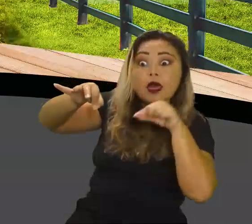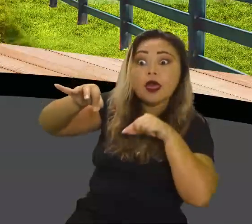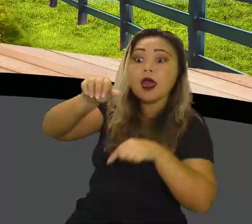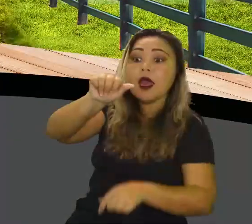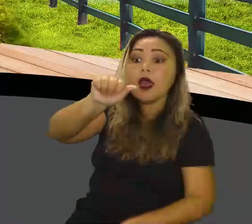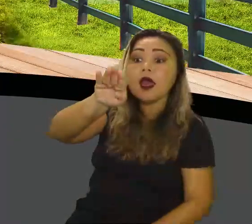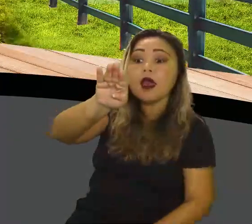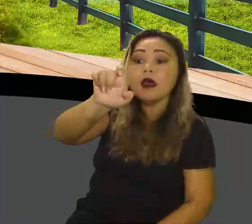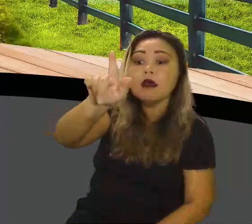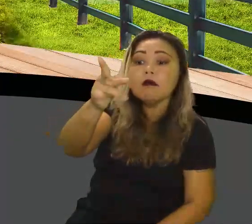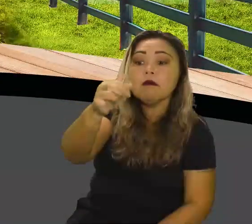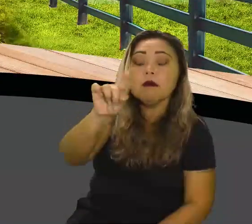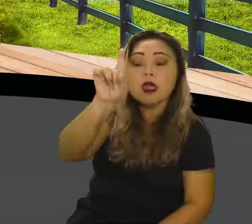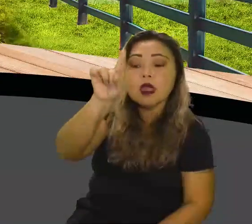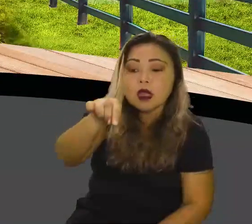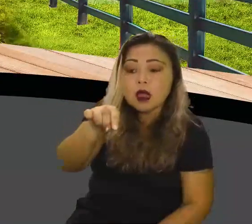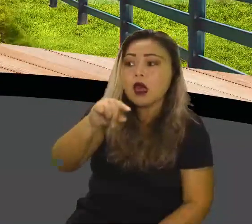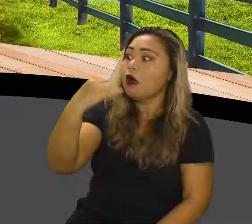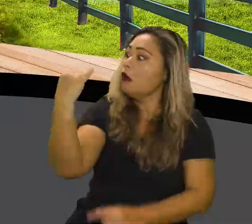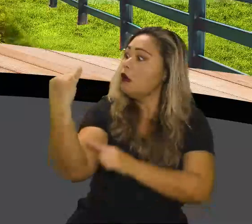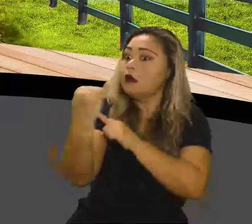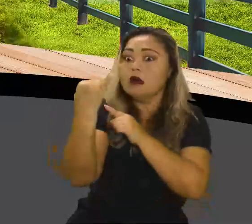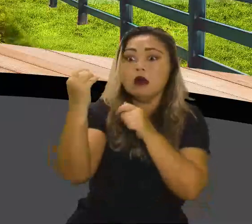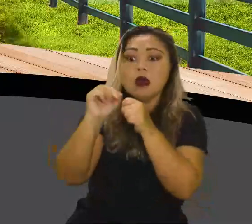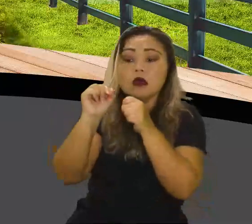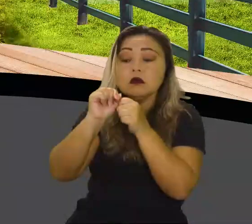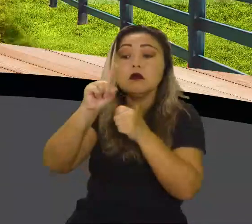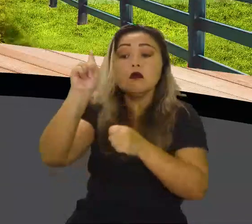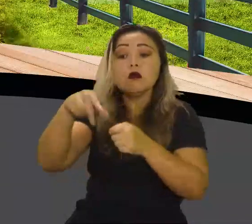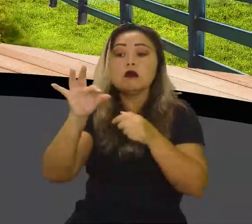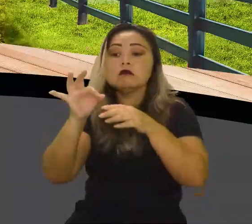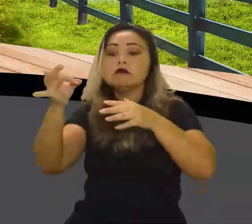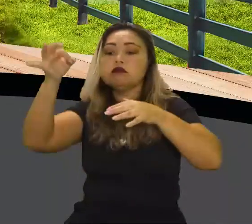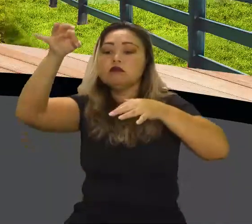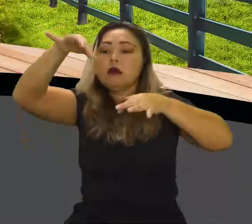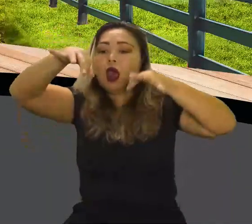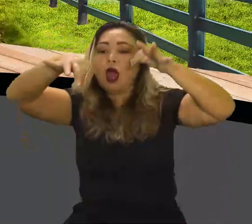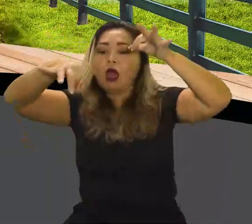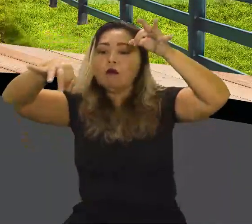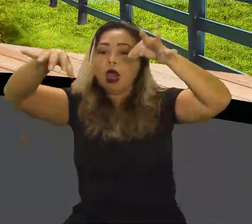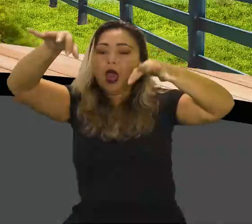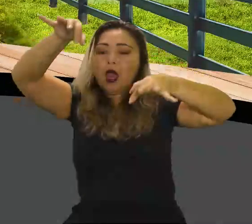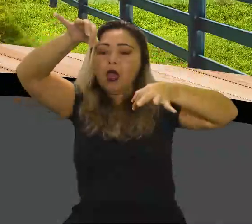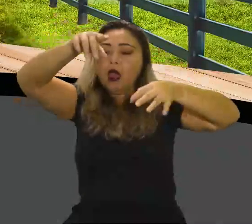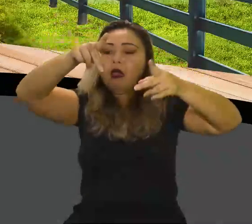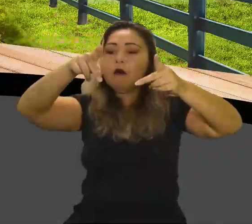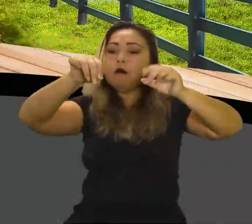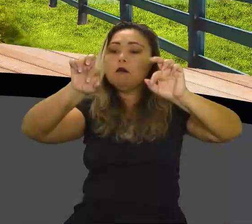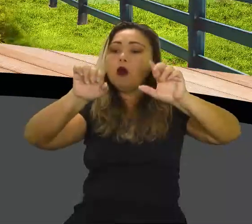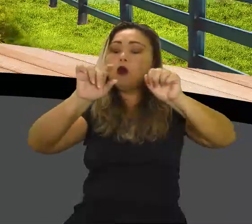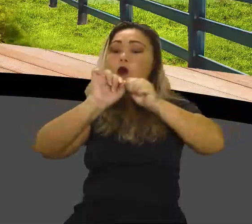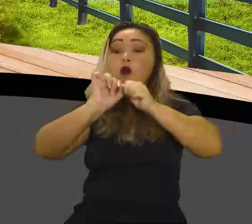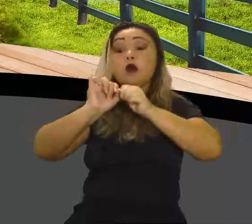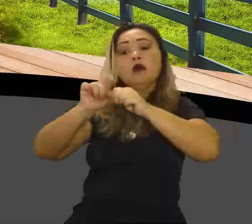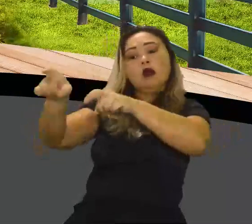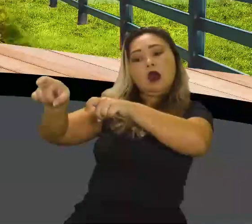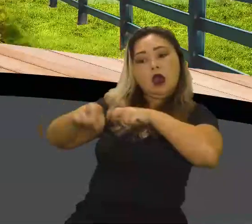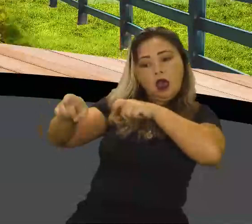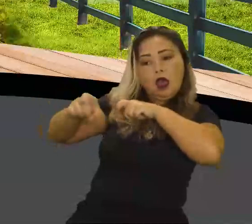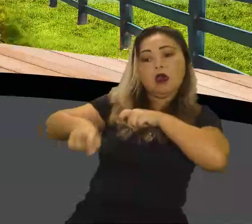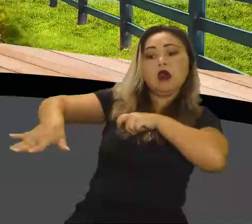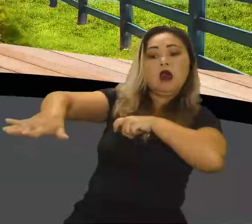importantíssimos agentes polinizadores da nossa agricultura. E da agricultura,